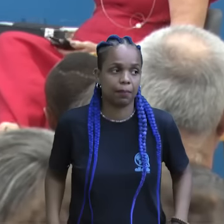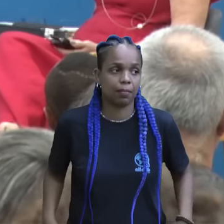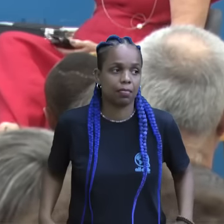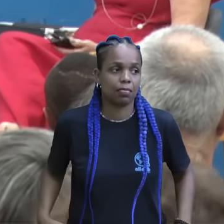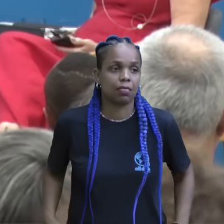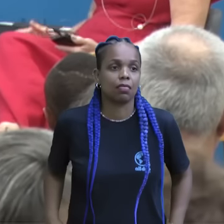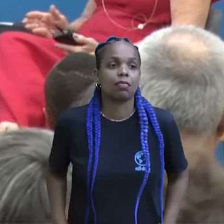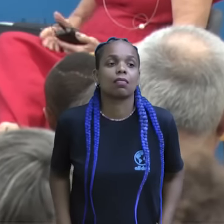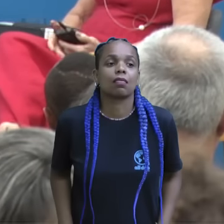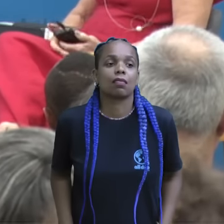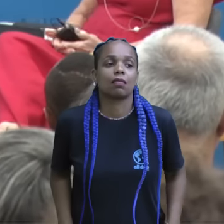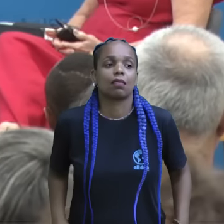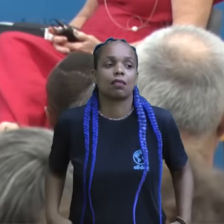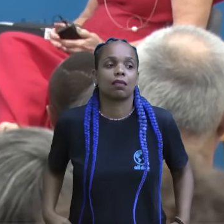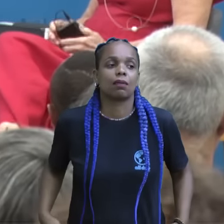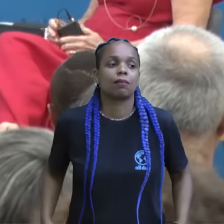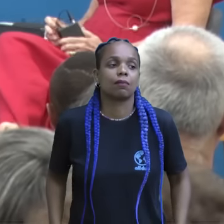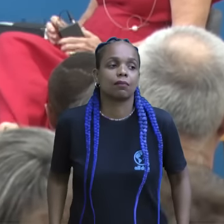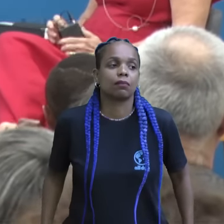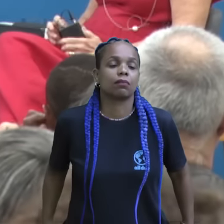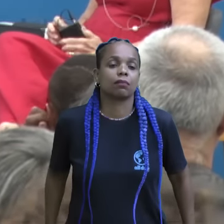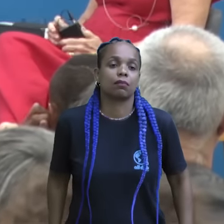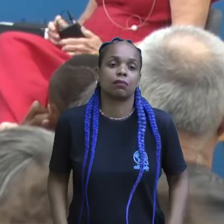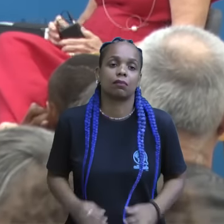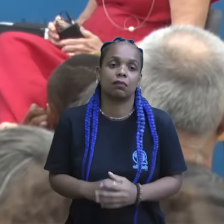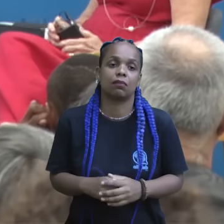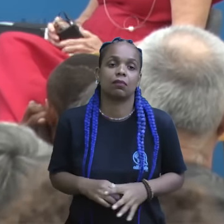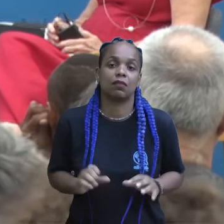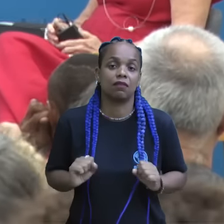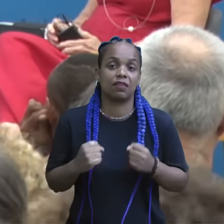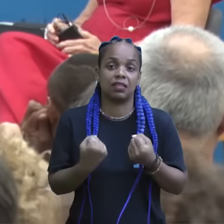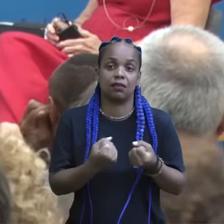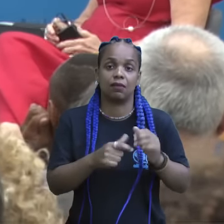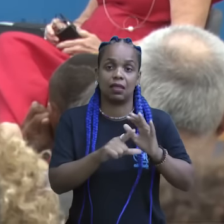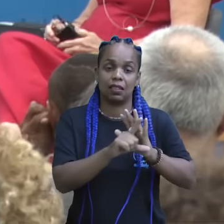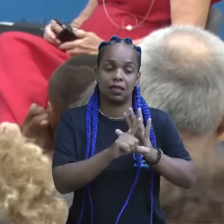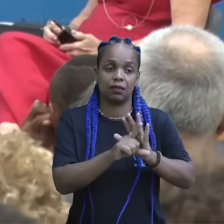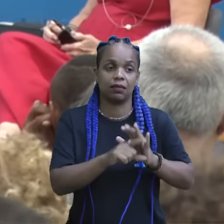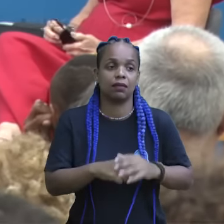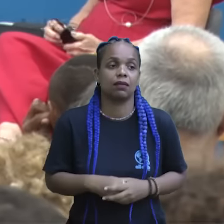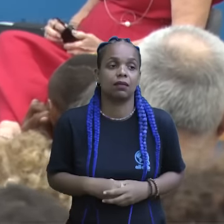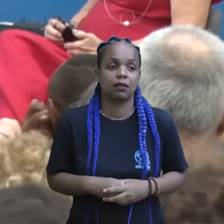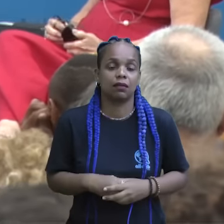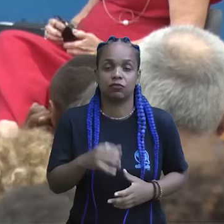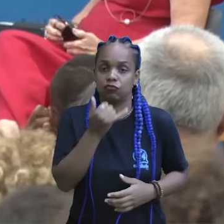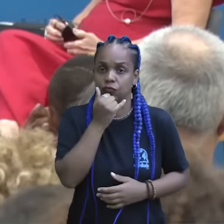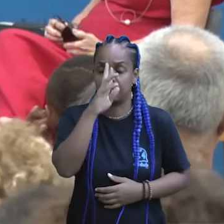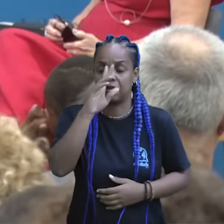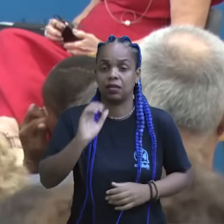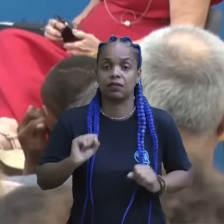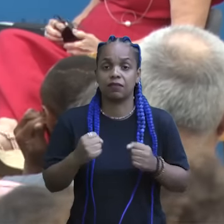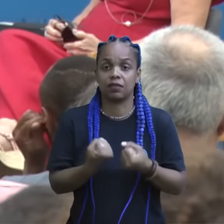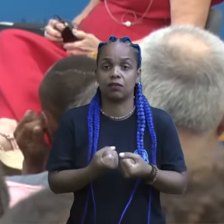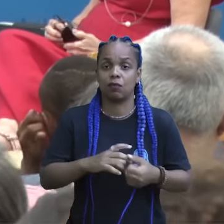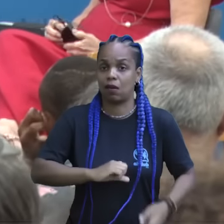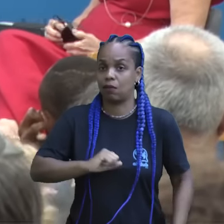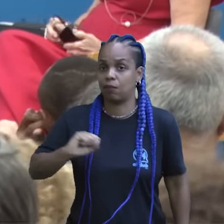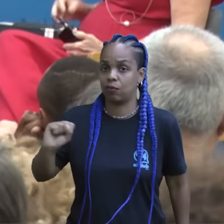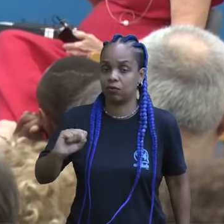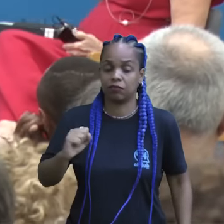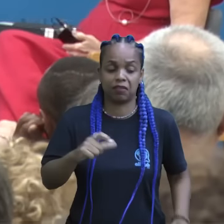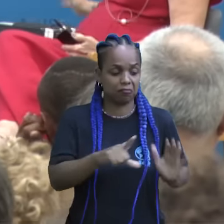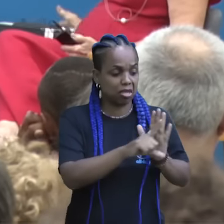mais contemporâneo, né? E você tem... Eu posso falar de mais uma coisa contemporânea, que eu acho que vale muito a pena? É a crítica do Lima